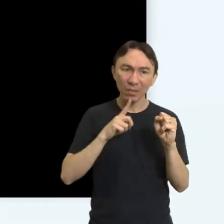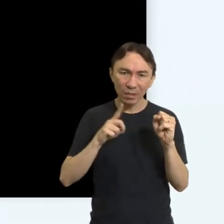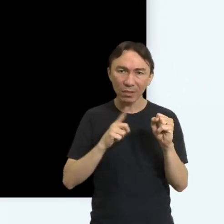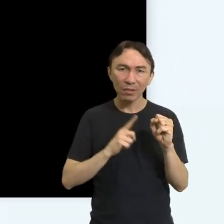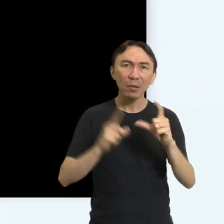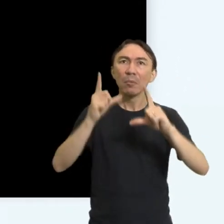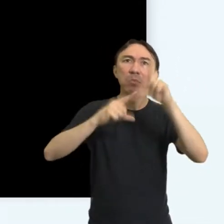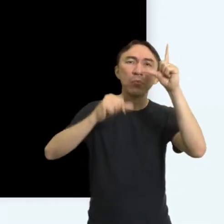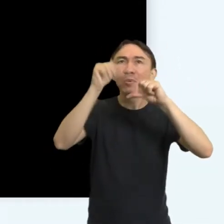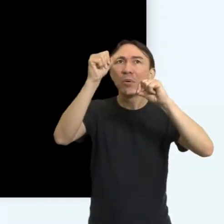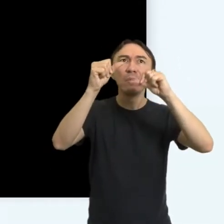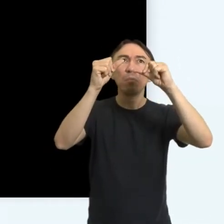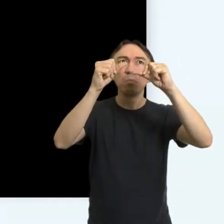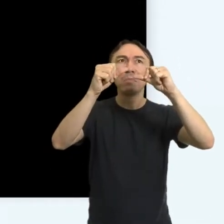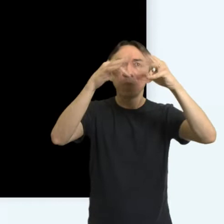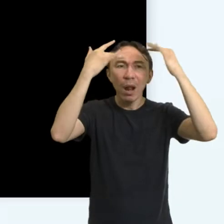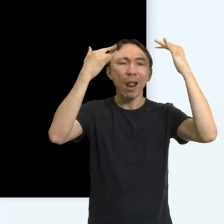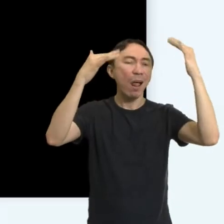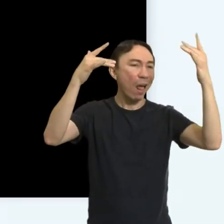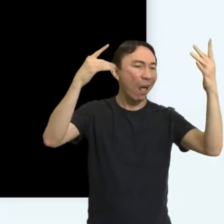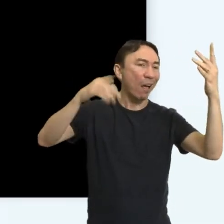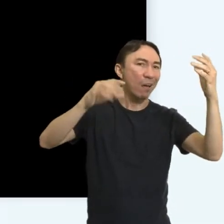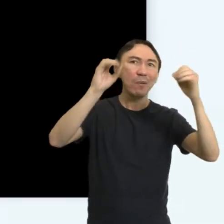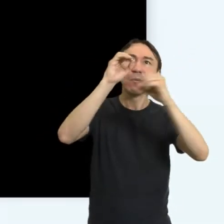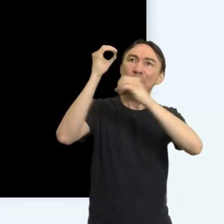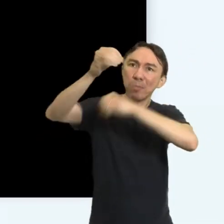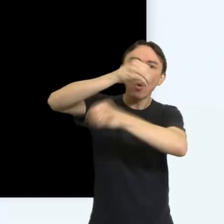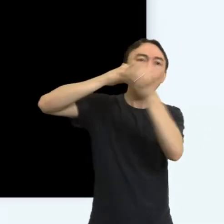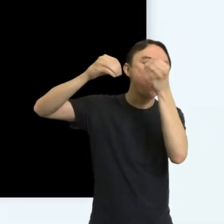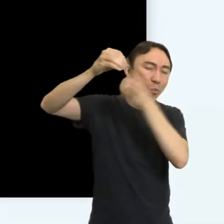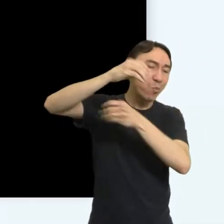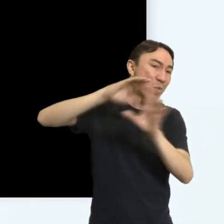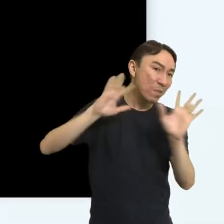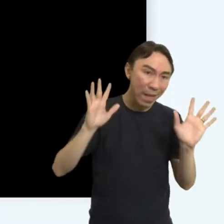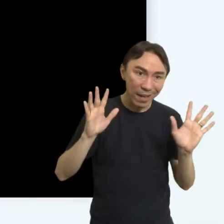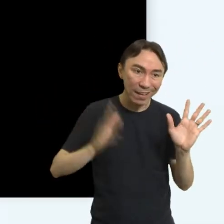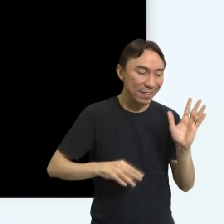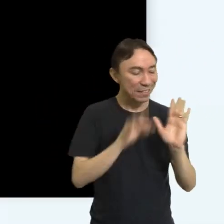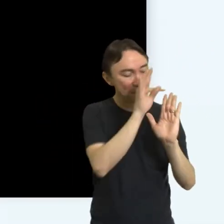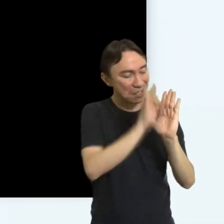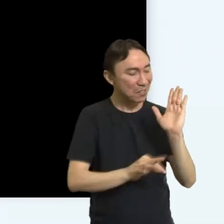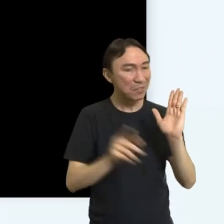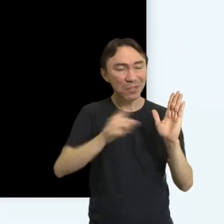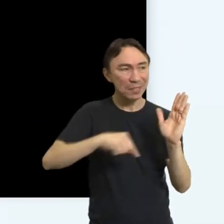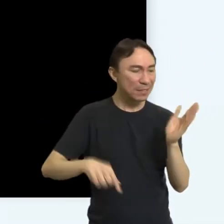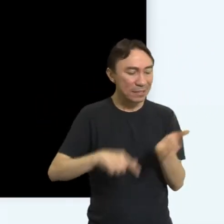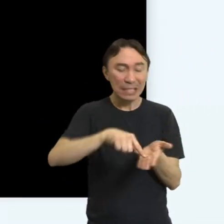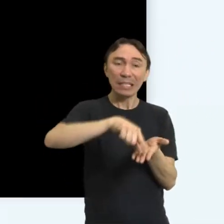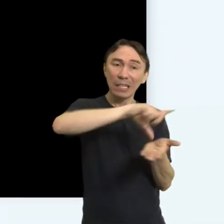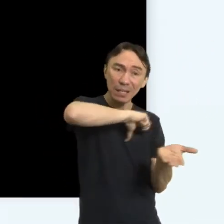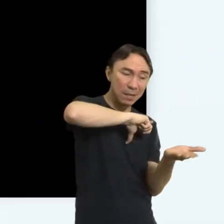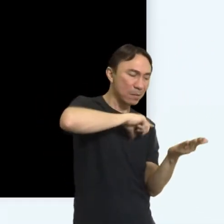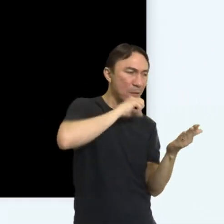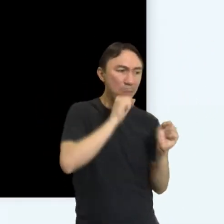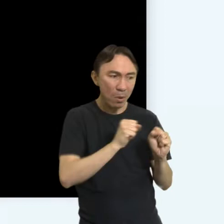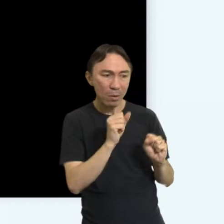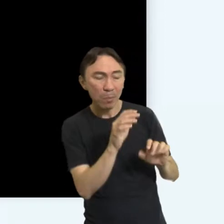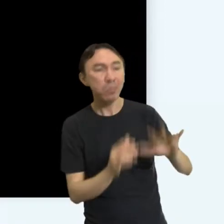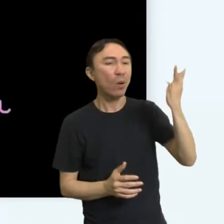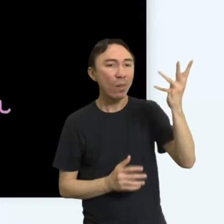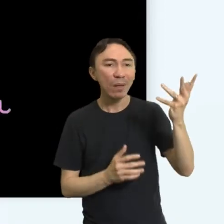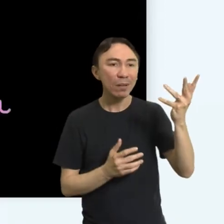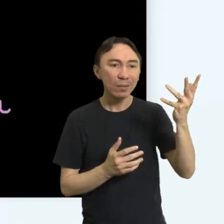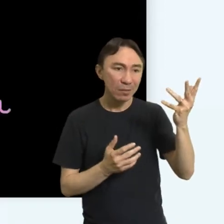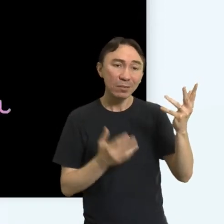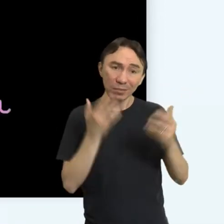história. Normalmente, a gente antecipa o que pode acontecer em um texto de uma forma, digamos assim, meio